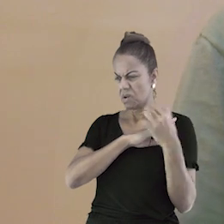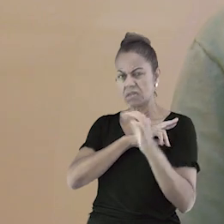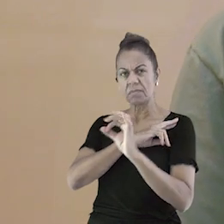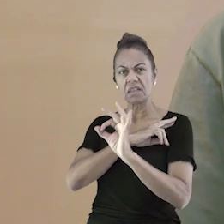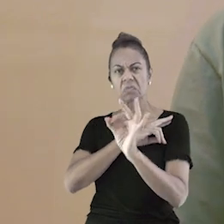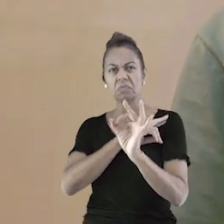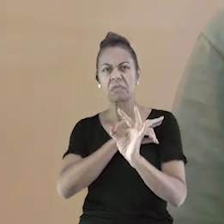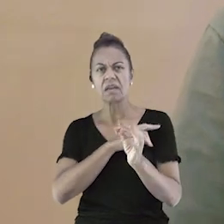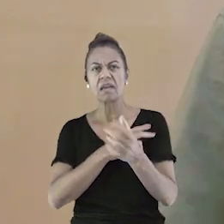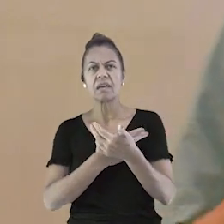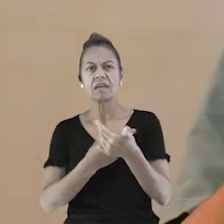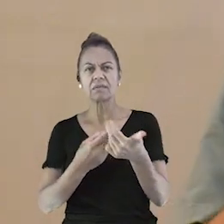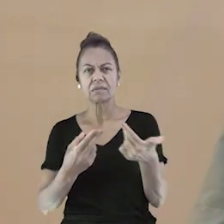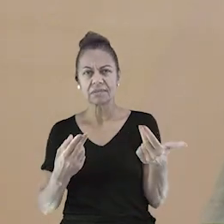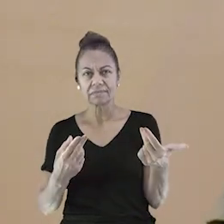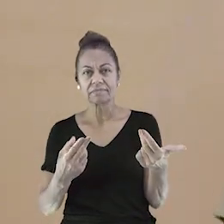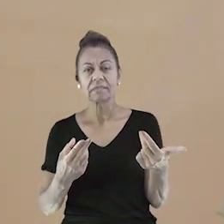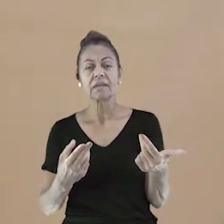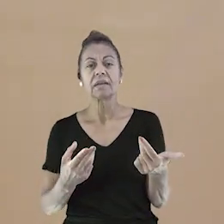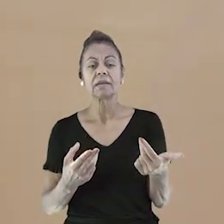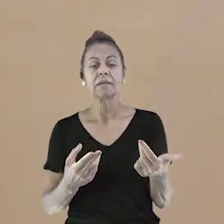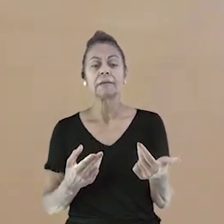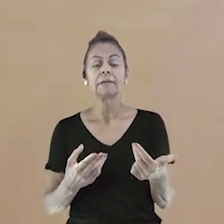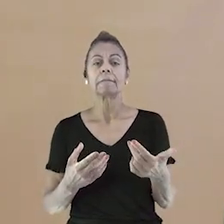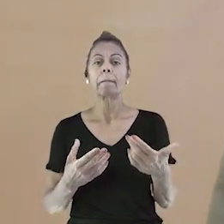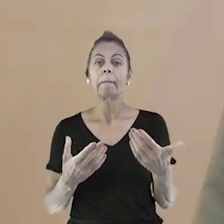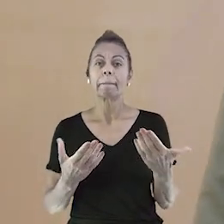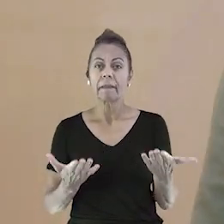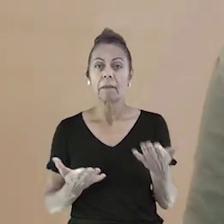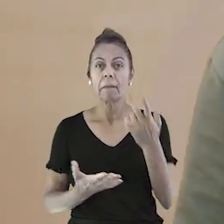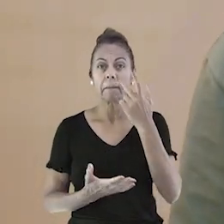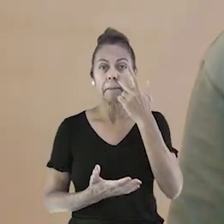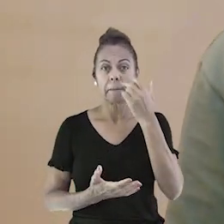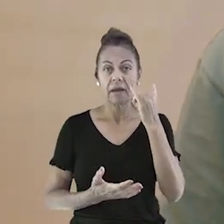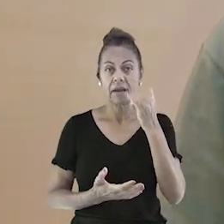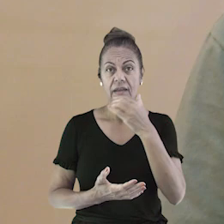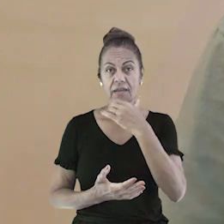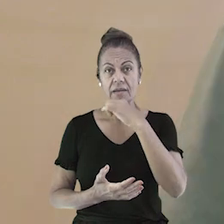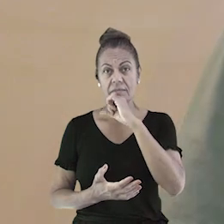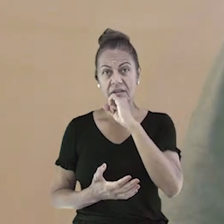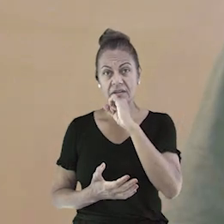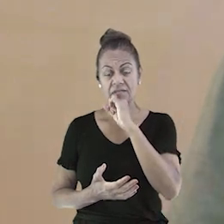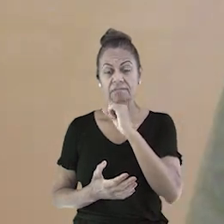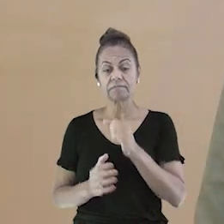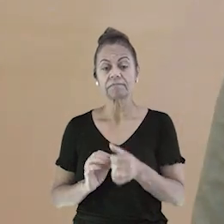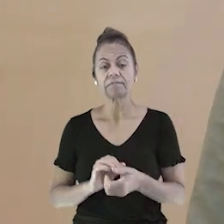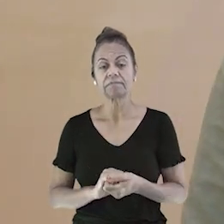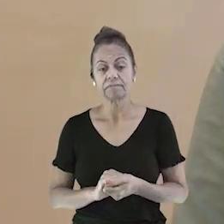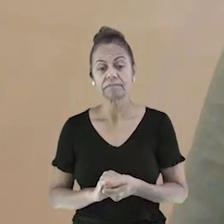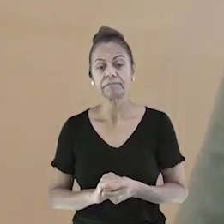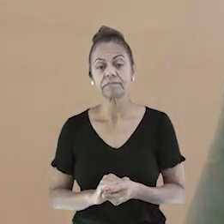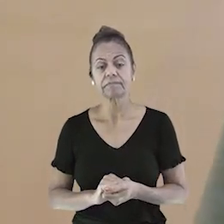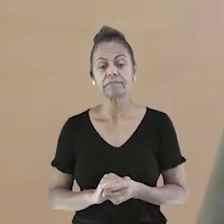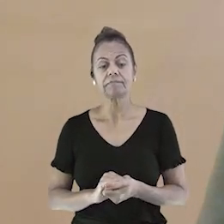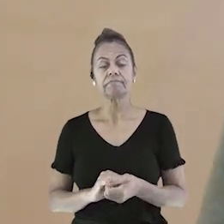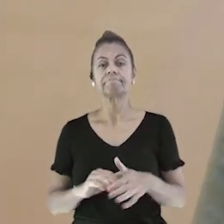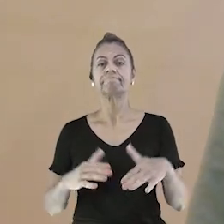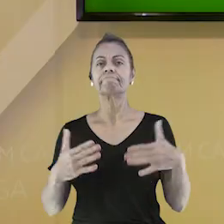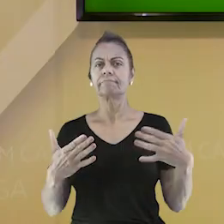pensar em julgamentos, mas sim em responsabilidades a serem assumidas nesse caso, por ambos, pai e a